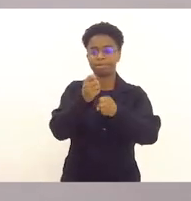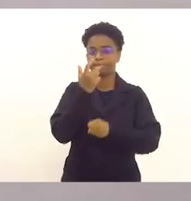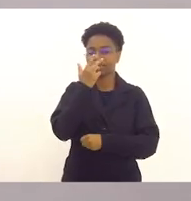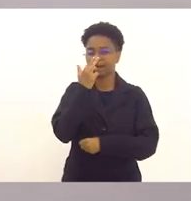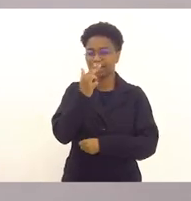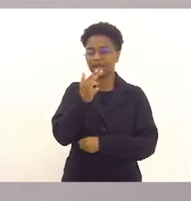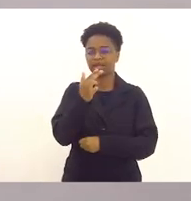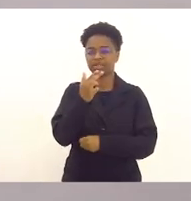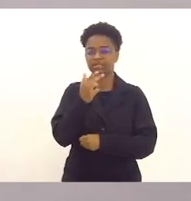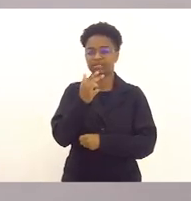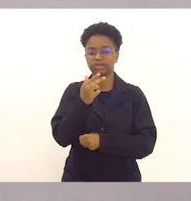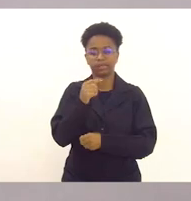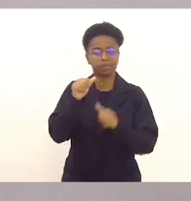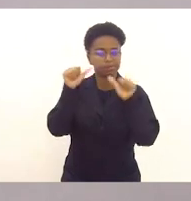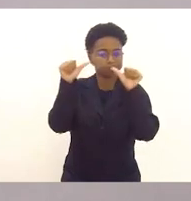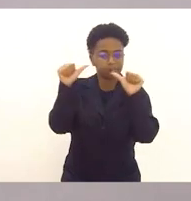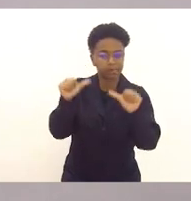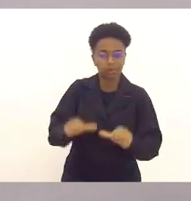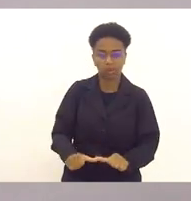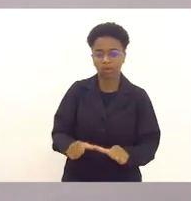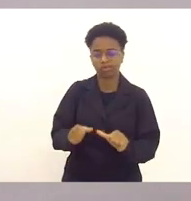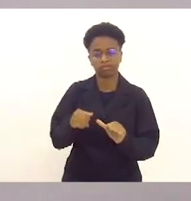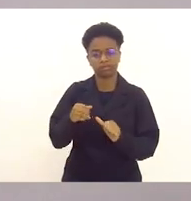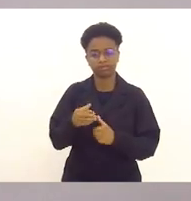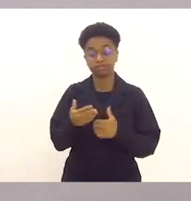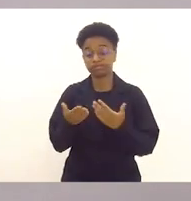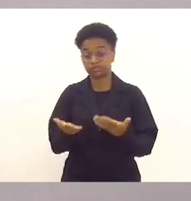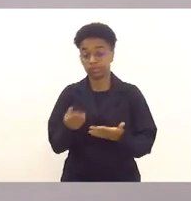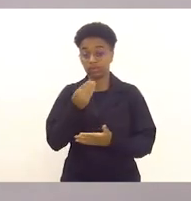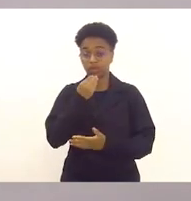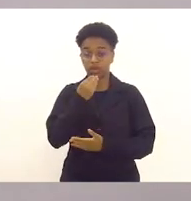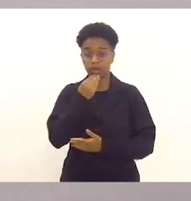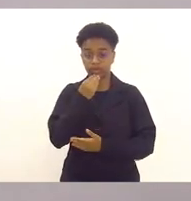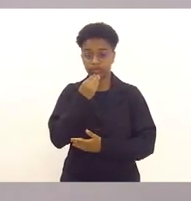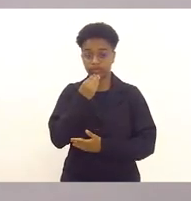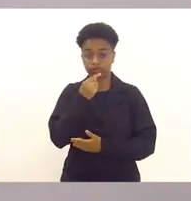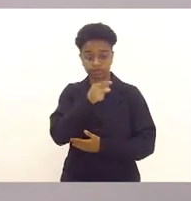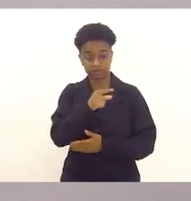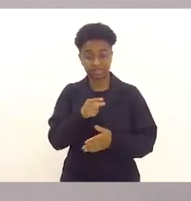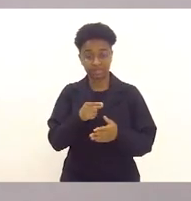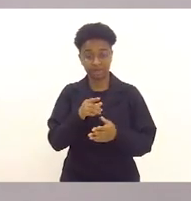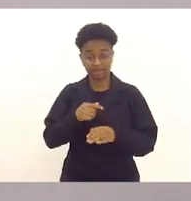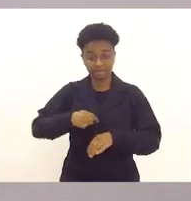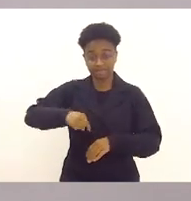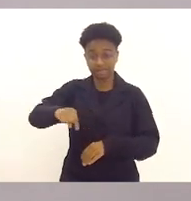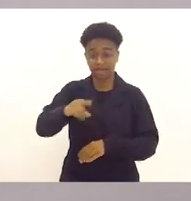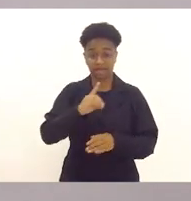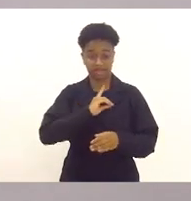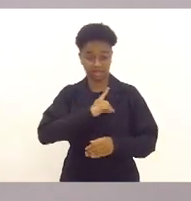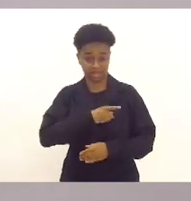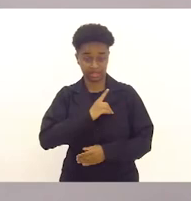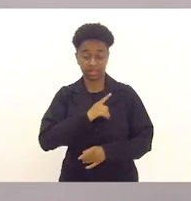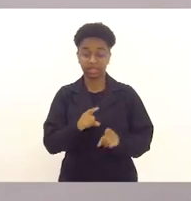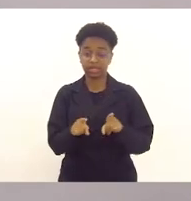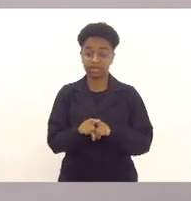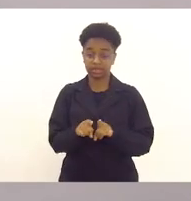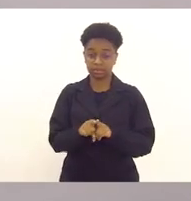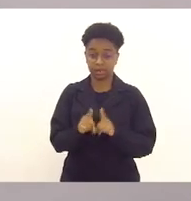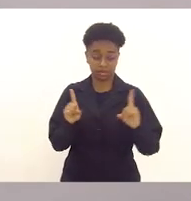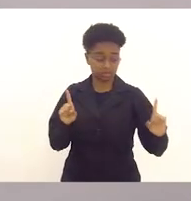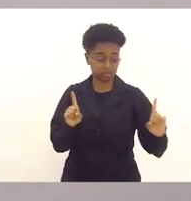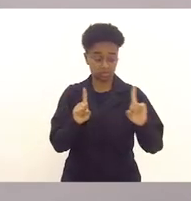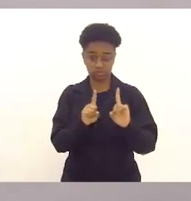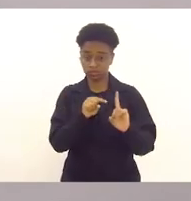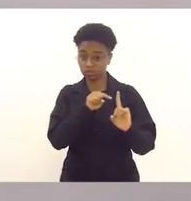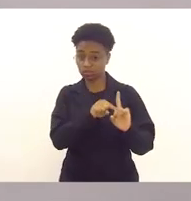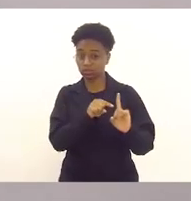se acirrando e é óbvio Vanessa quando você chega aí é uma delegacia e que fica com seu agressor do